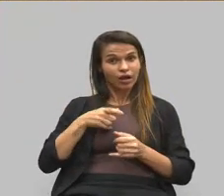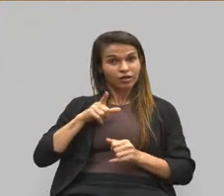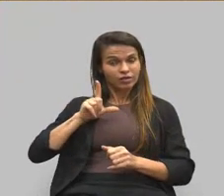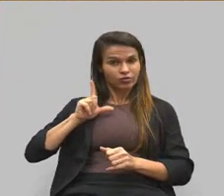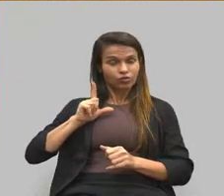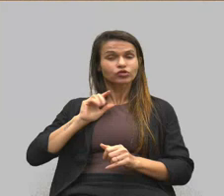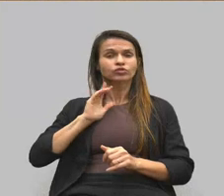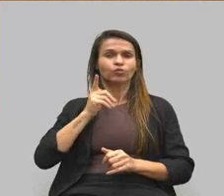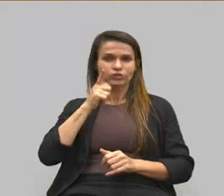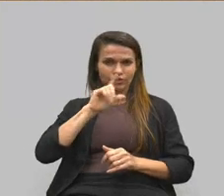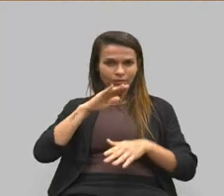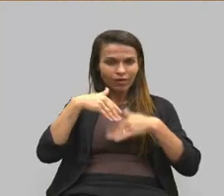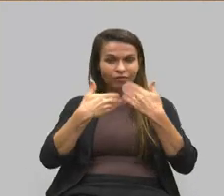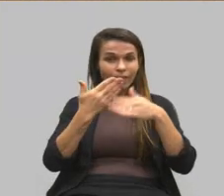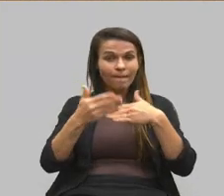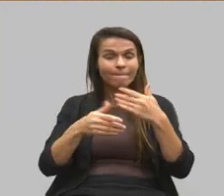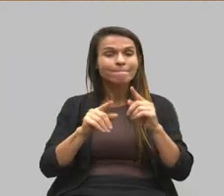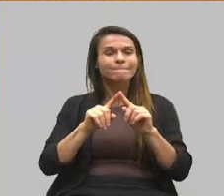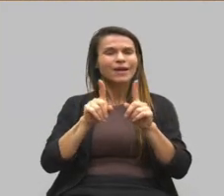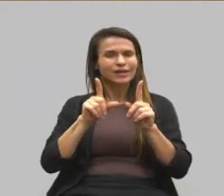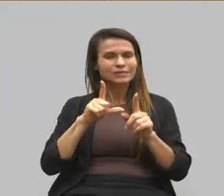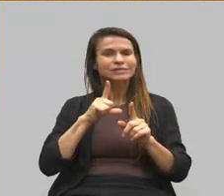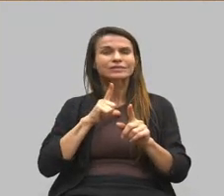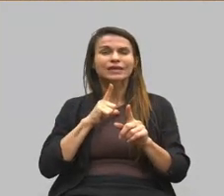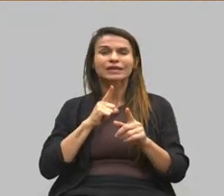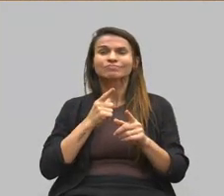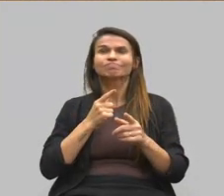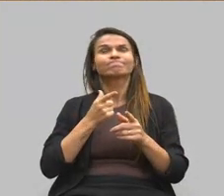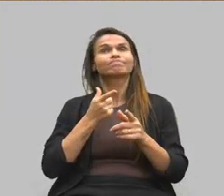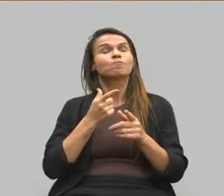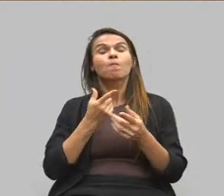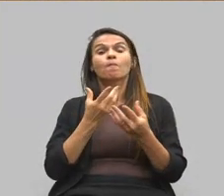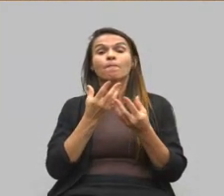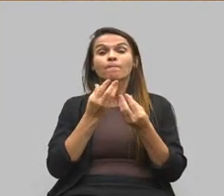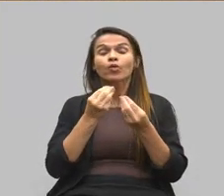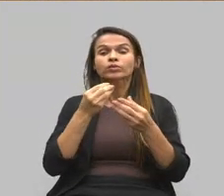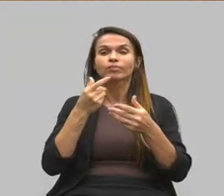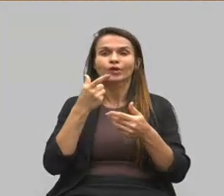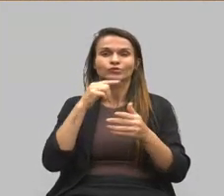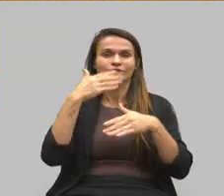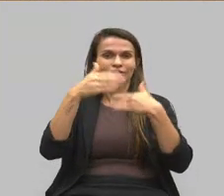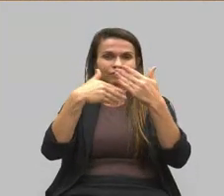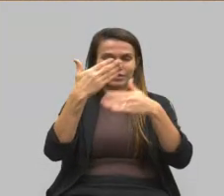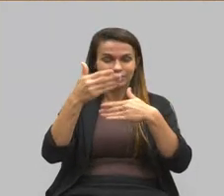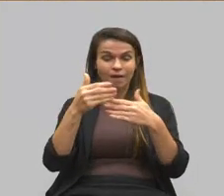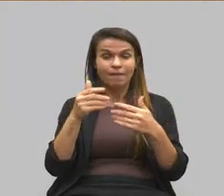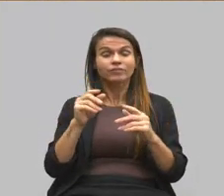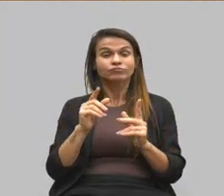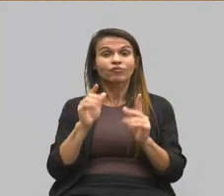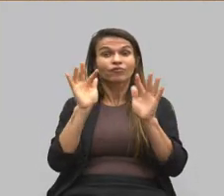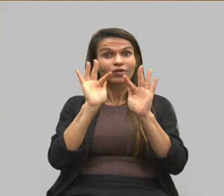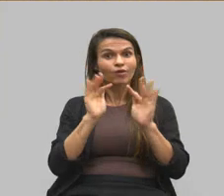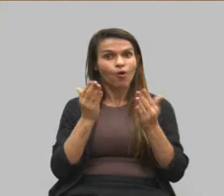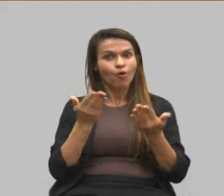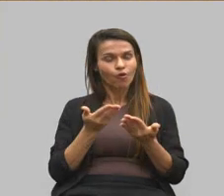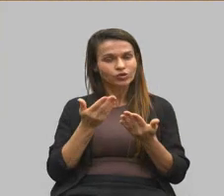avançamos mesmo ainda tendo muito a avançar mas felizmente hoje a gente já